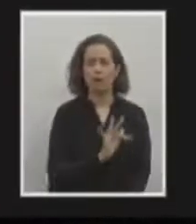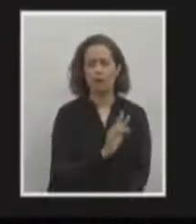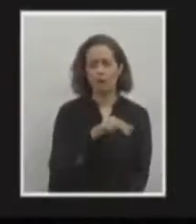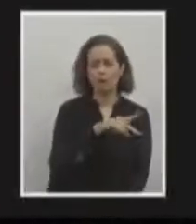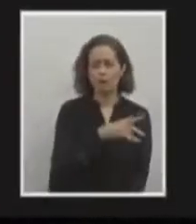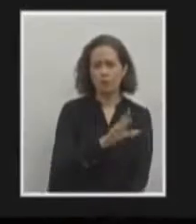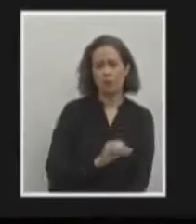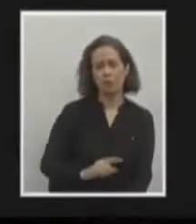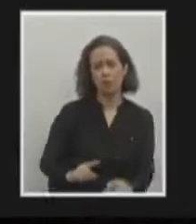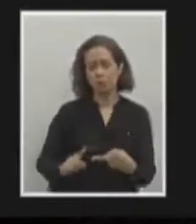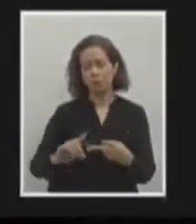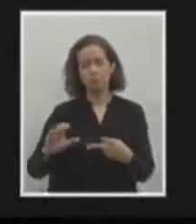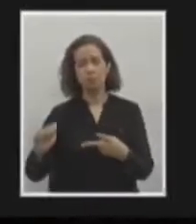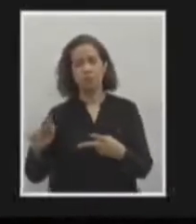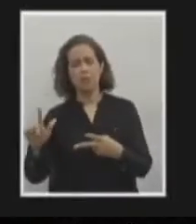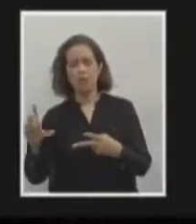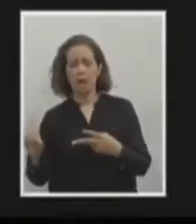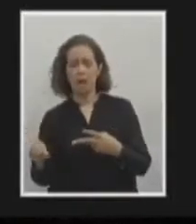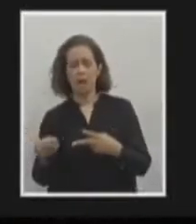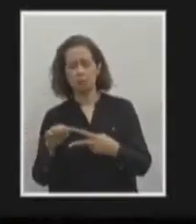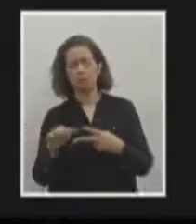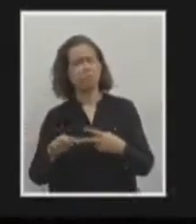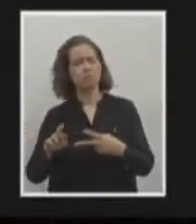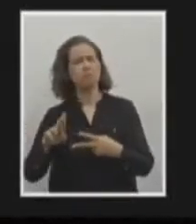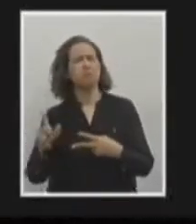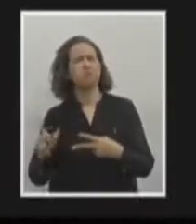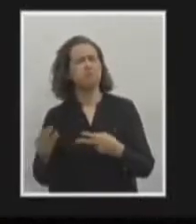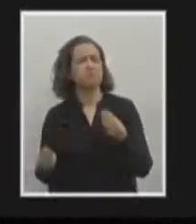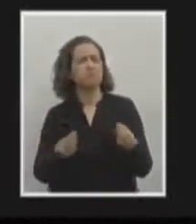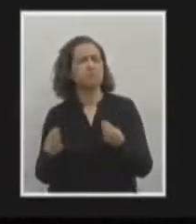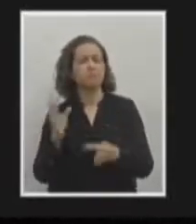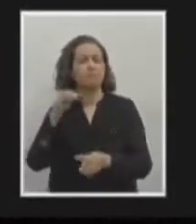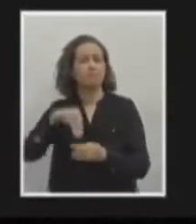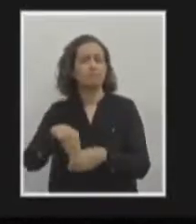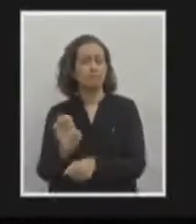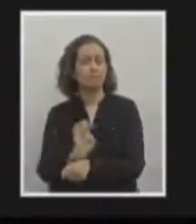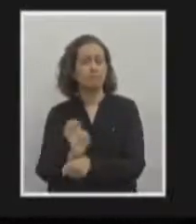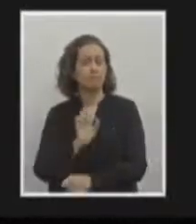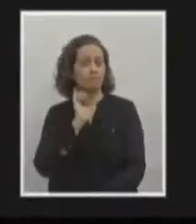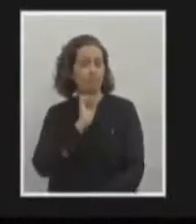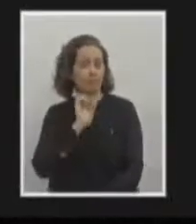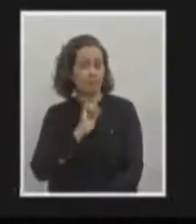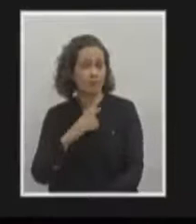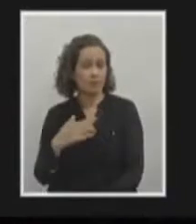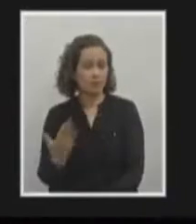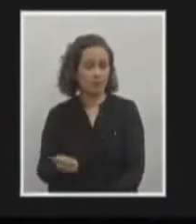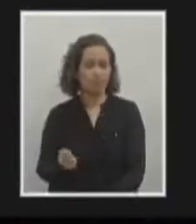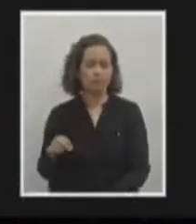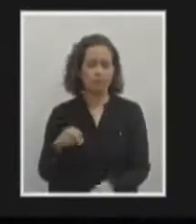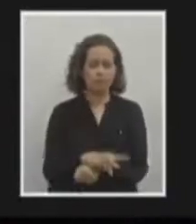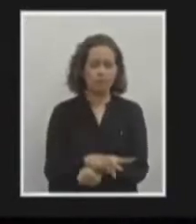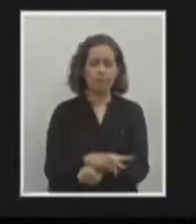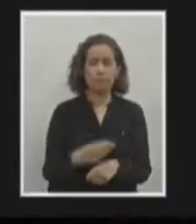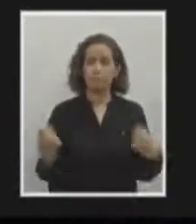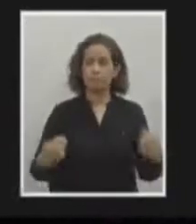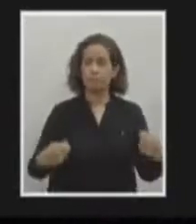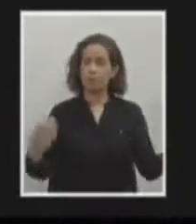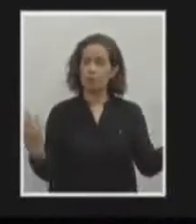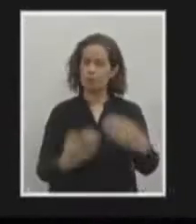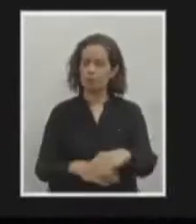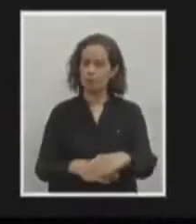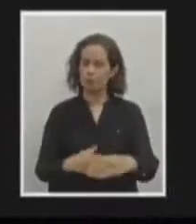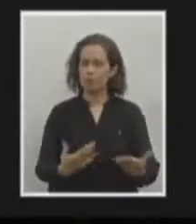cargo dentro do Estado de Minas Gerais. E ambos, todos, a forma de ingresso deve ser o concurso. Então, ano